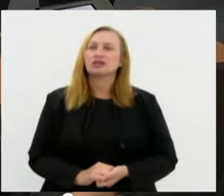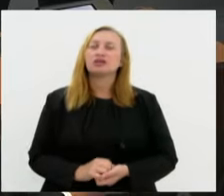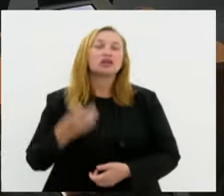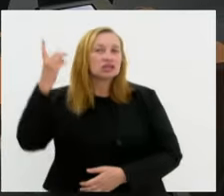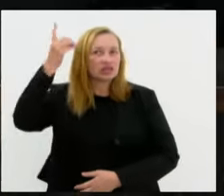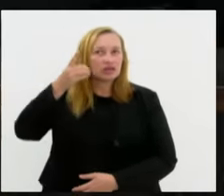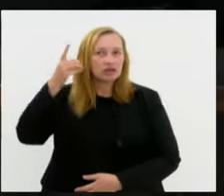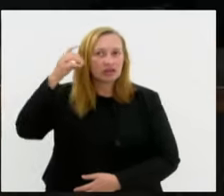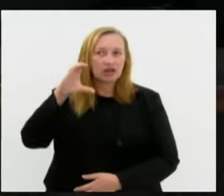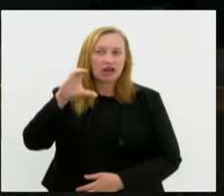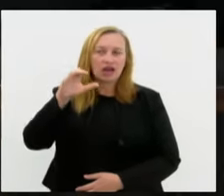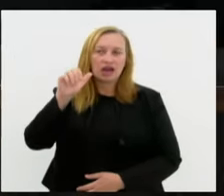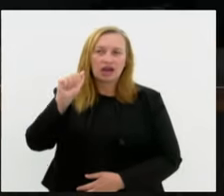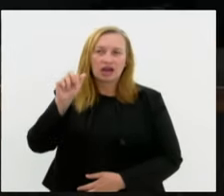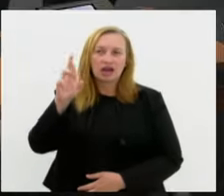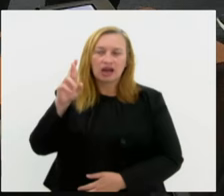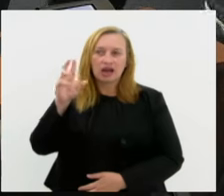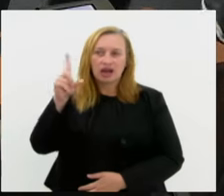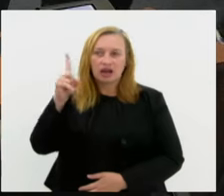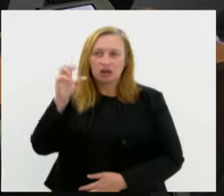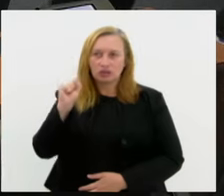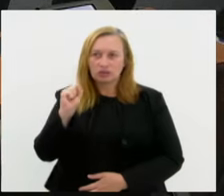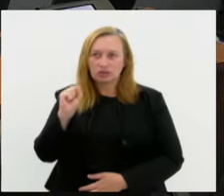Deputado Carlos Macedo.